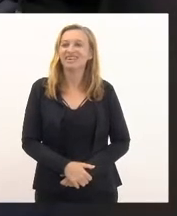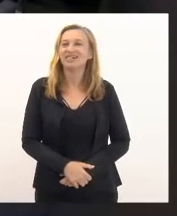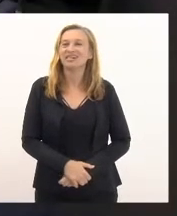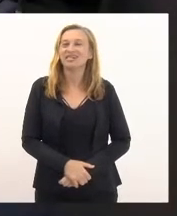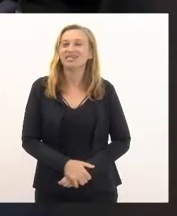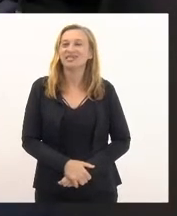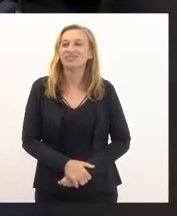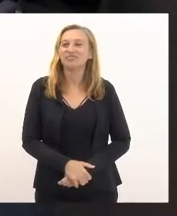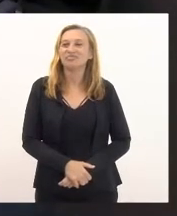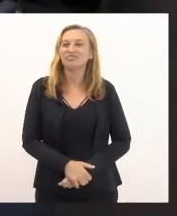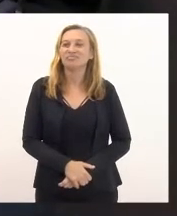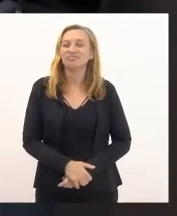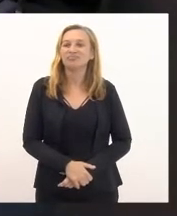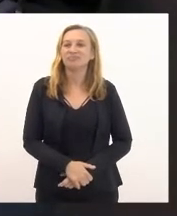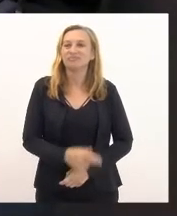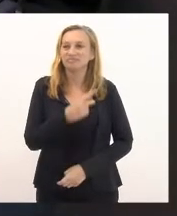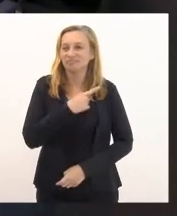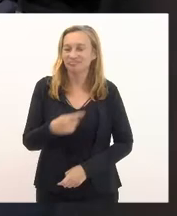Agora.